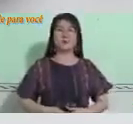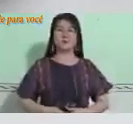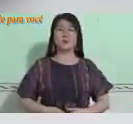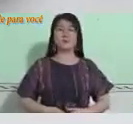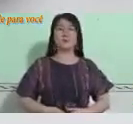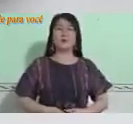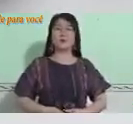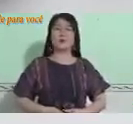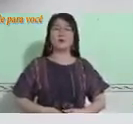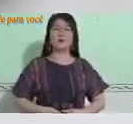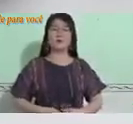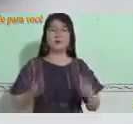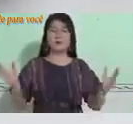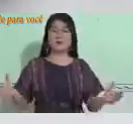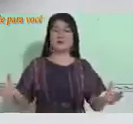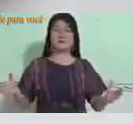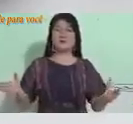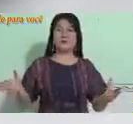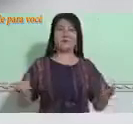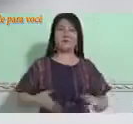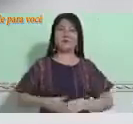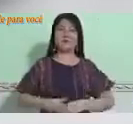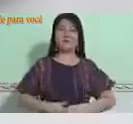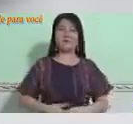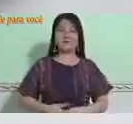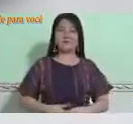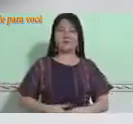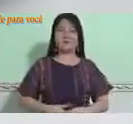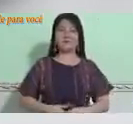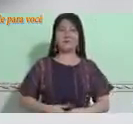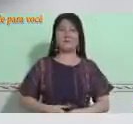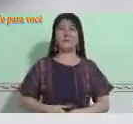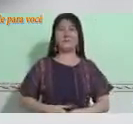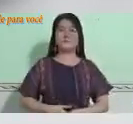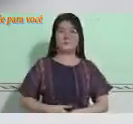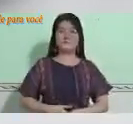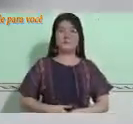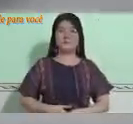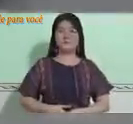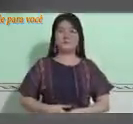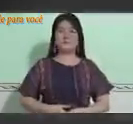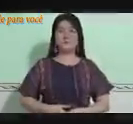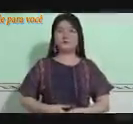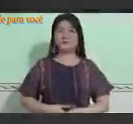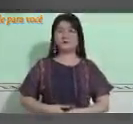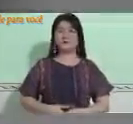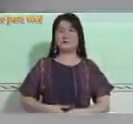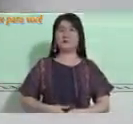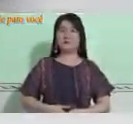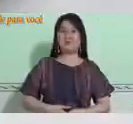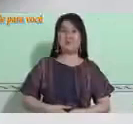broncoprovocação, onde o médico tenta desencadear uma crise de asma e oferecer o remédio da asma, para verificar se após